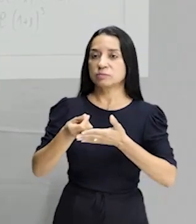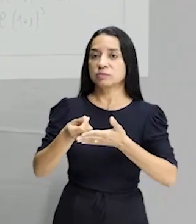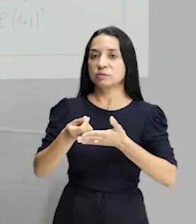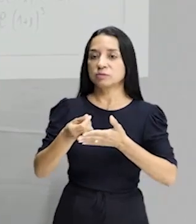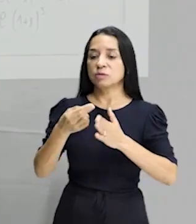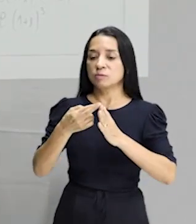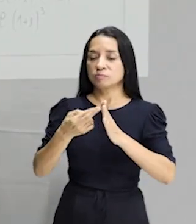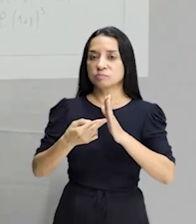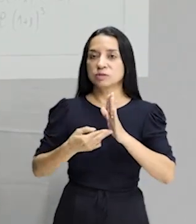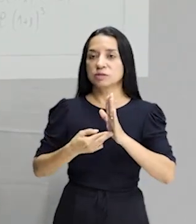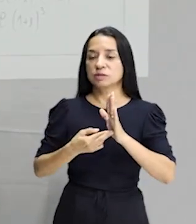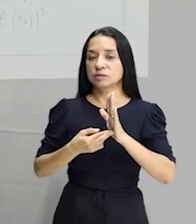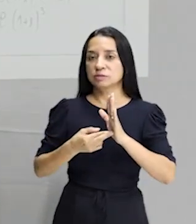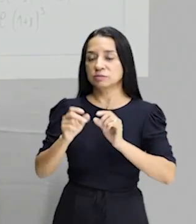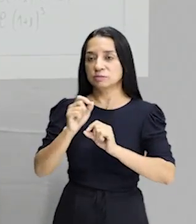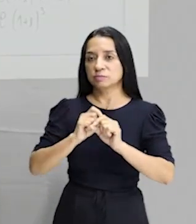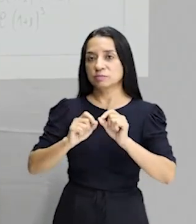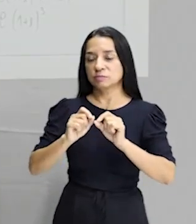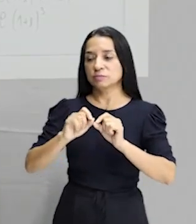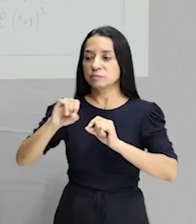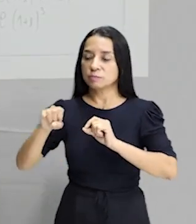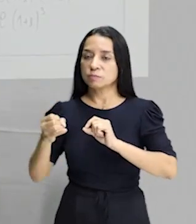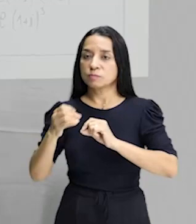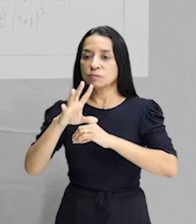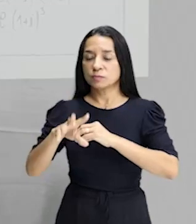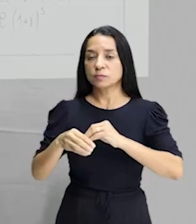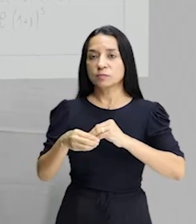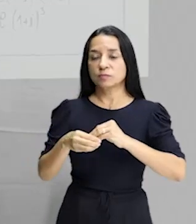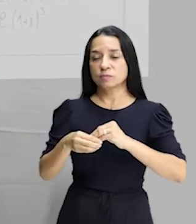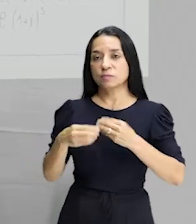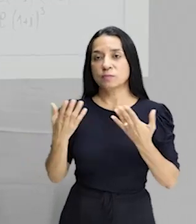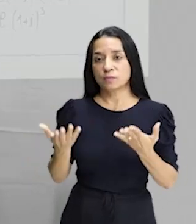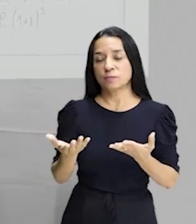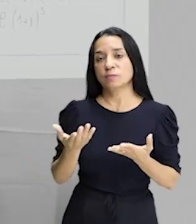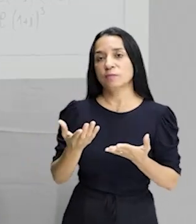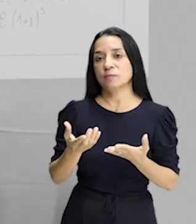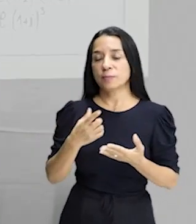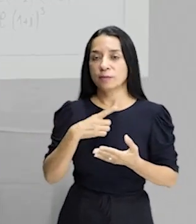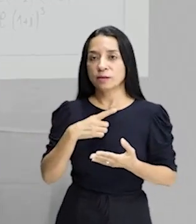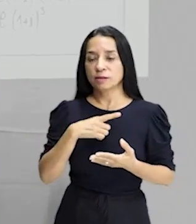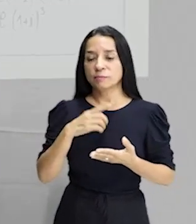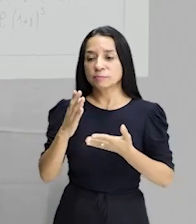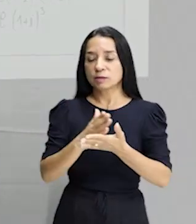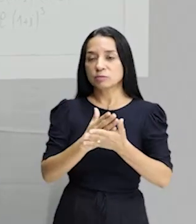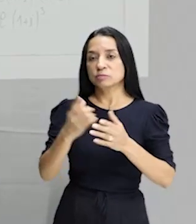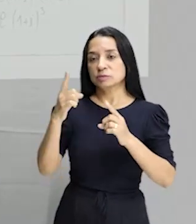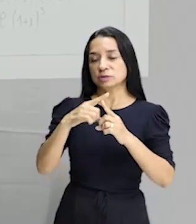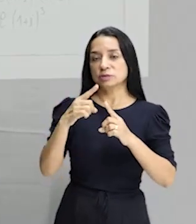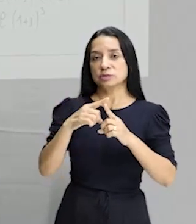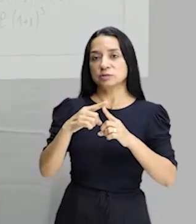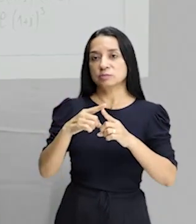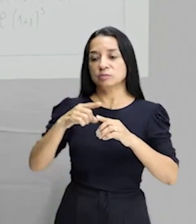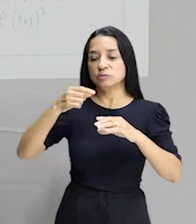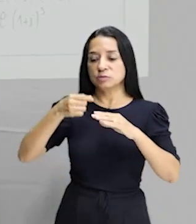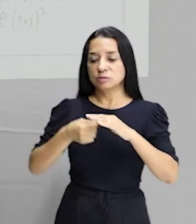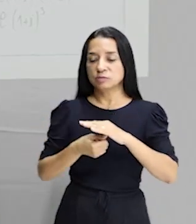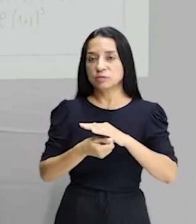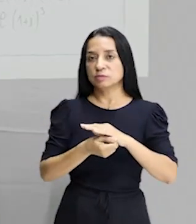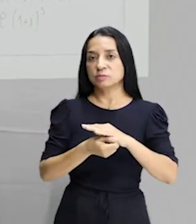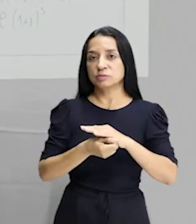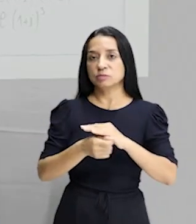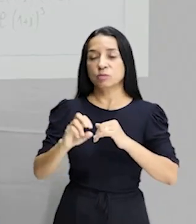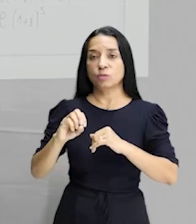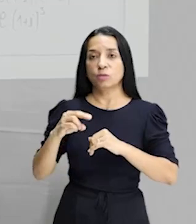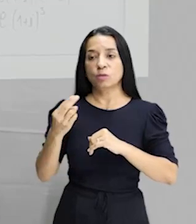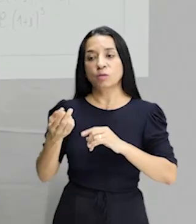capitalização ele vai ser feito a juro composto embora ainda existe algum tipos de investimento ou